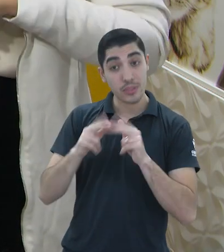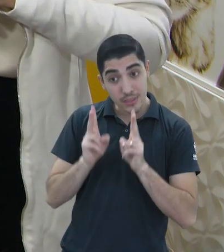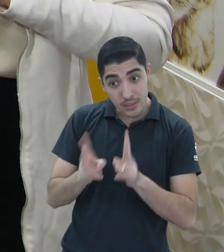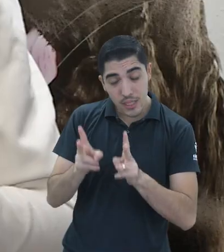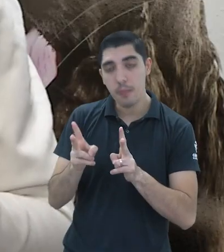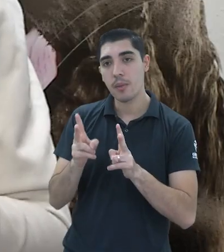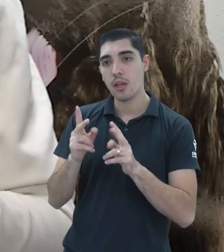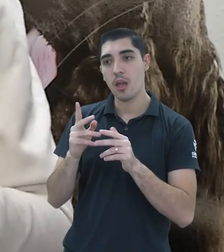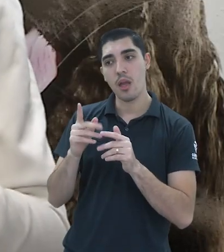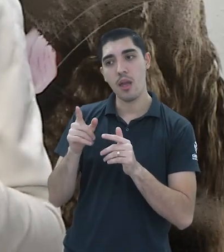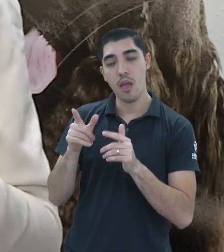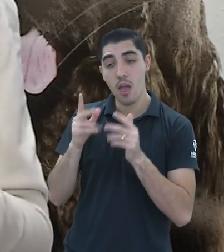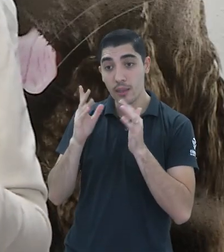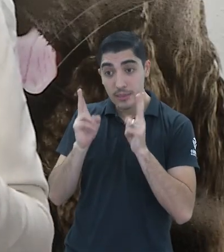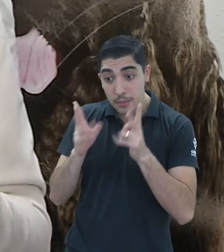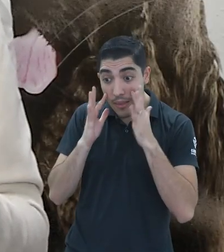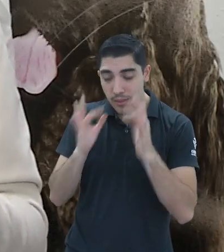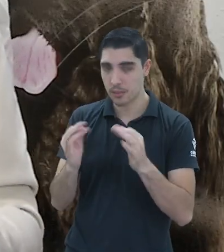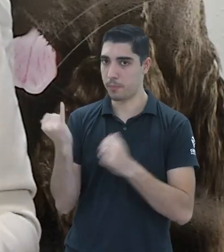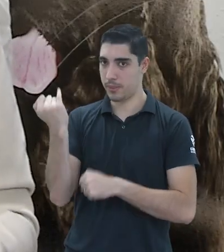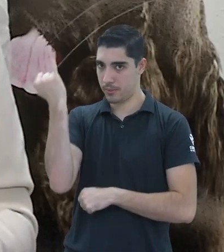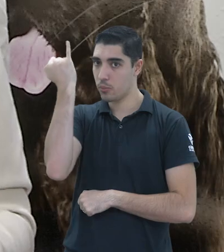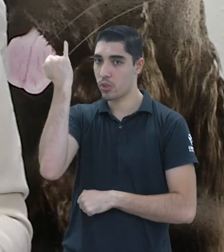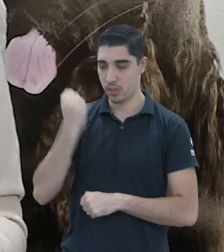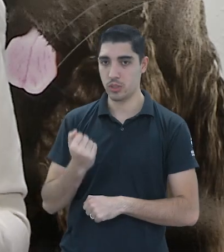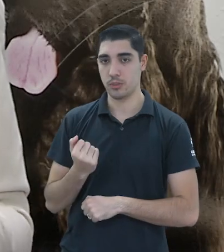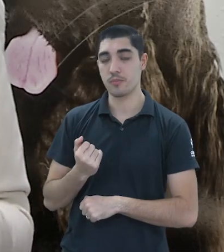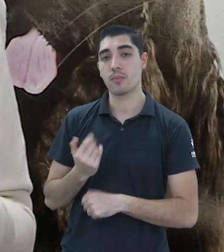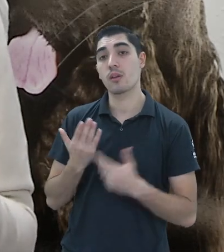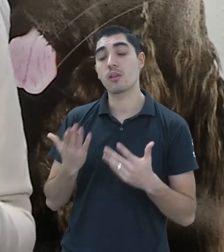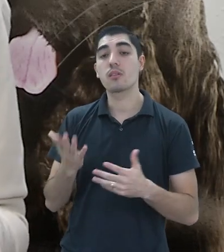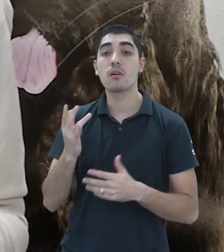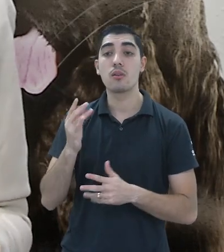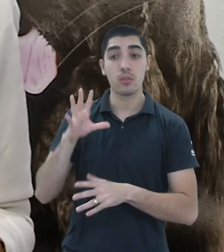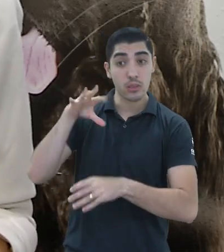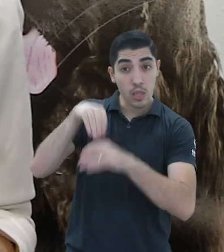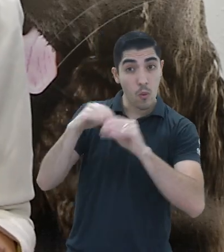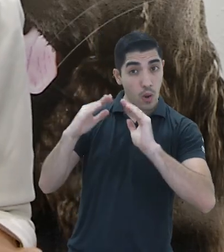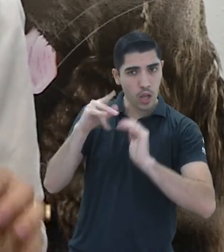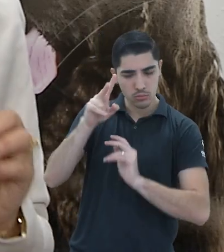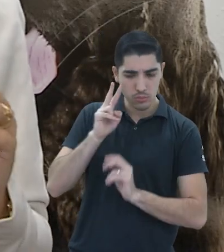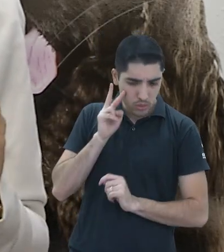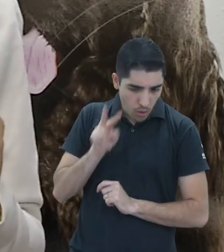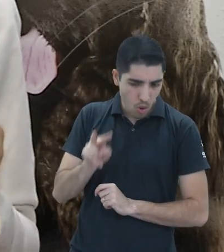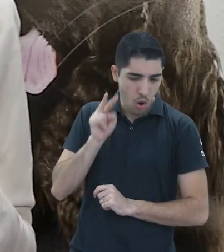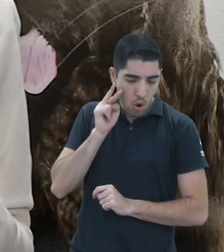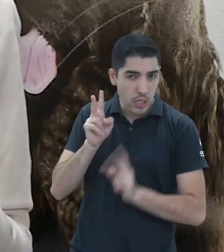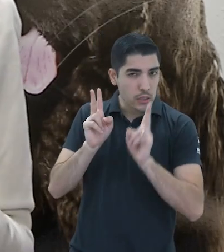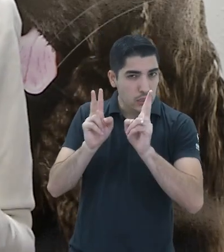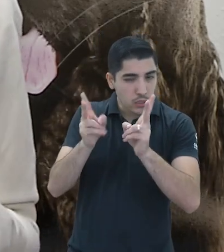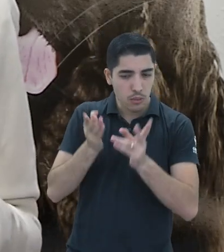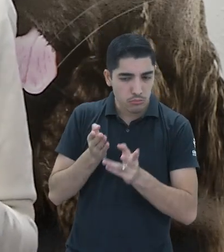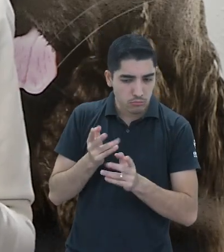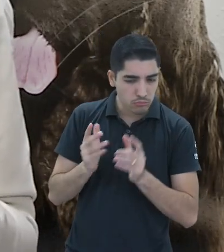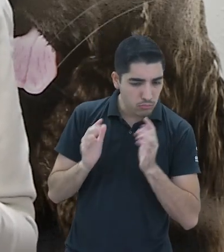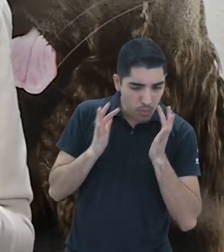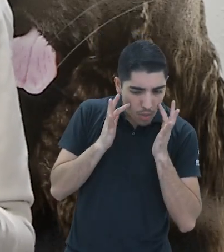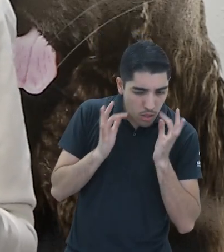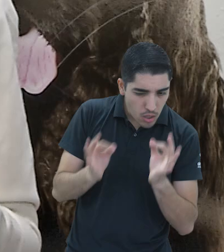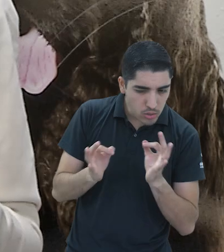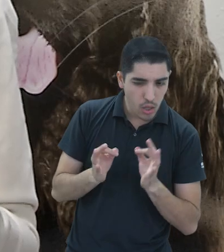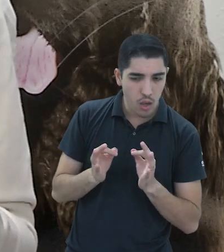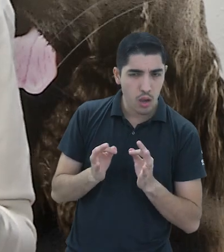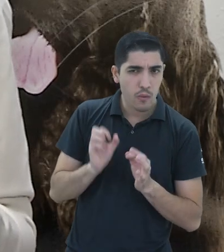olho. Eu falo que é um olhar clínico em casa. Então, olha sempre para eles, sabe, vê se tem